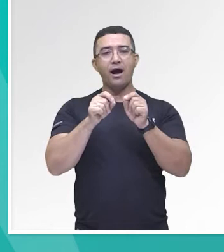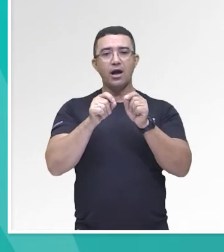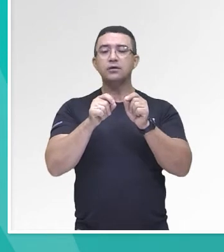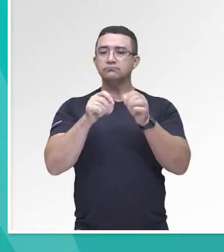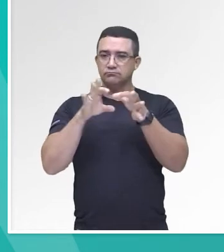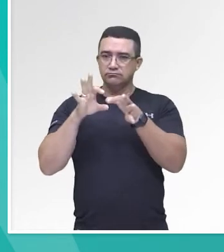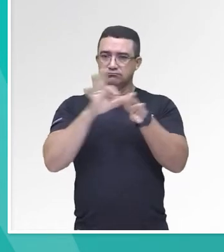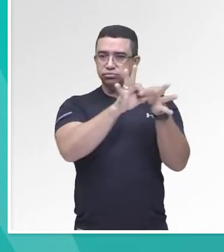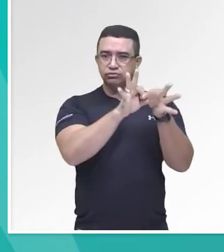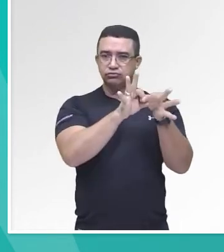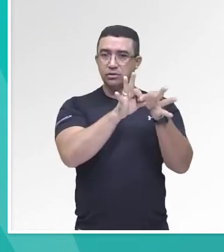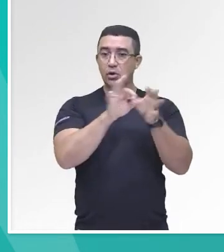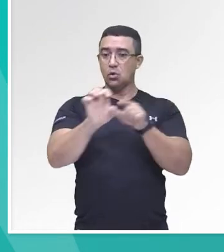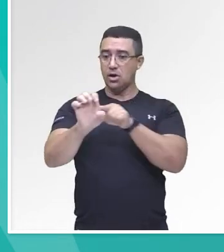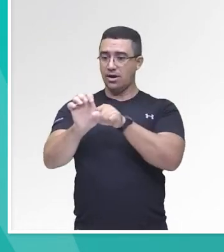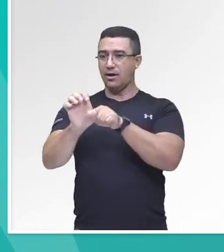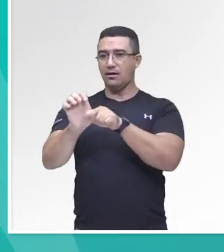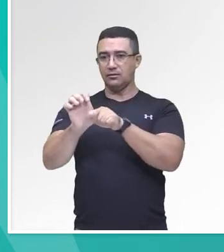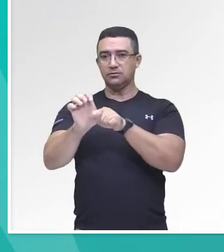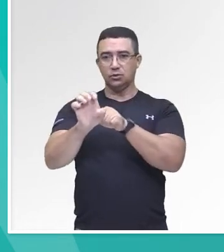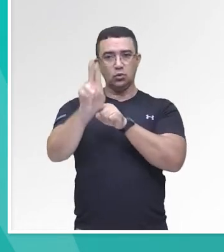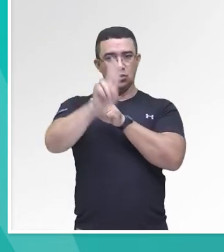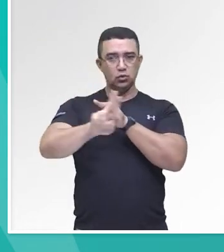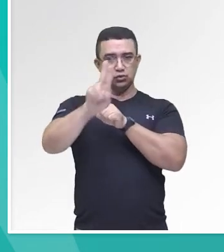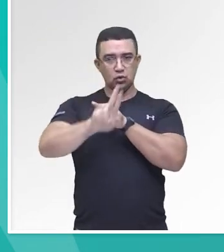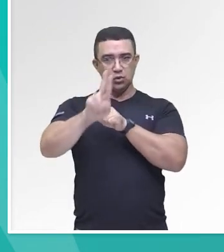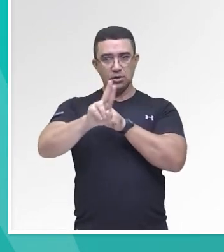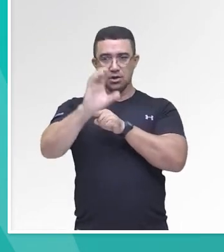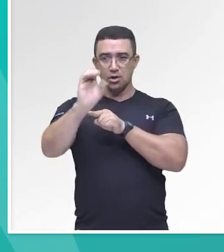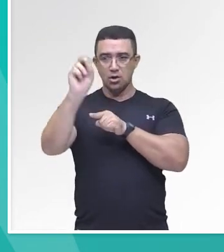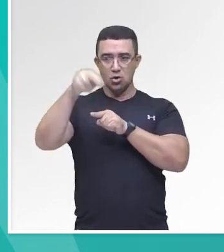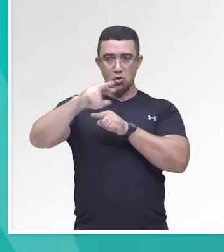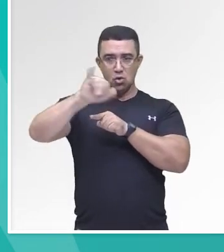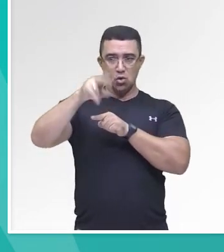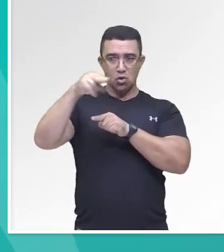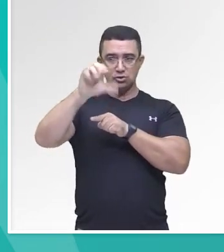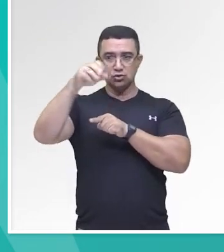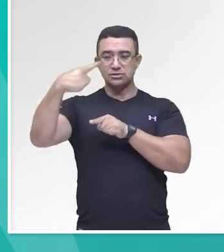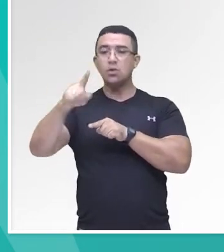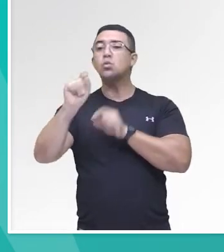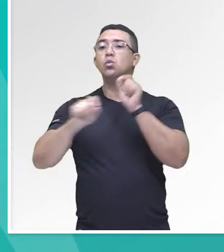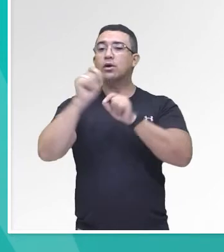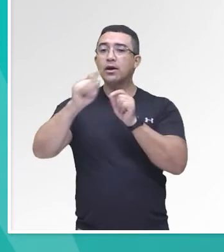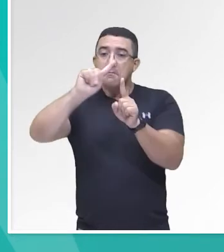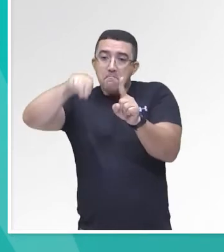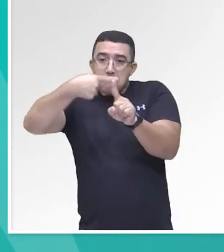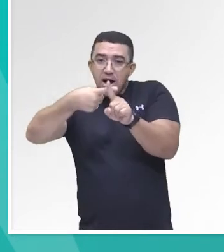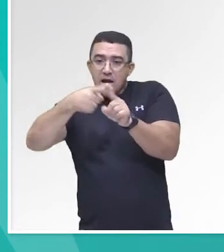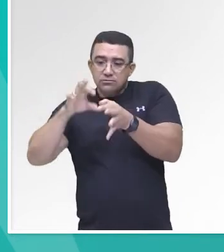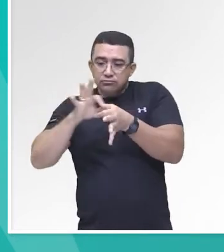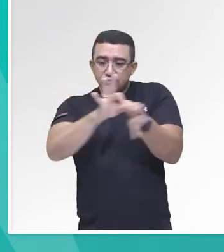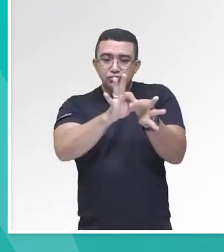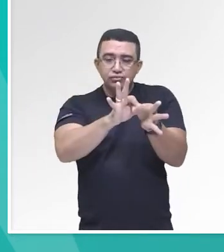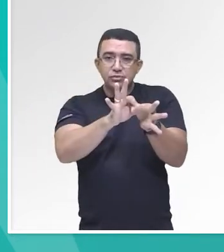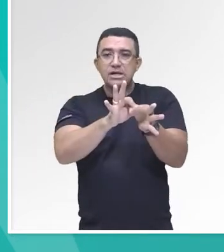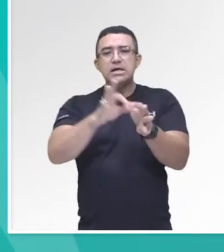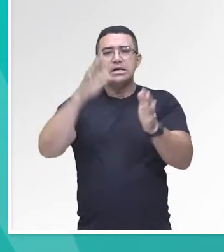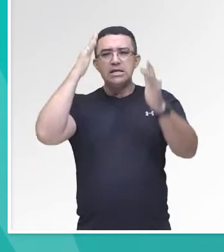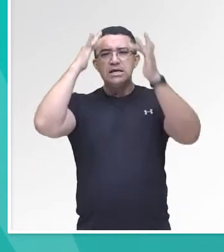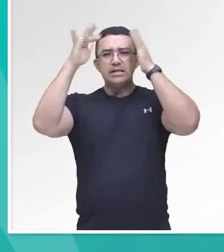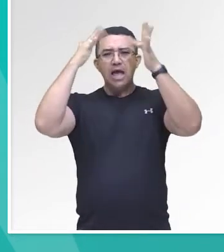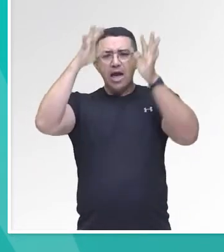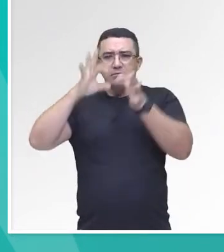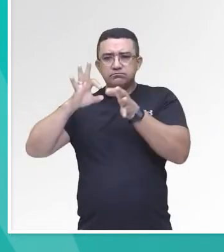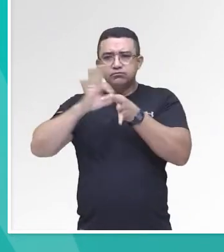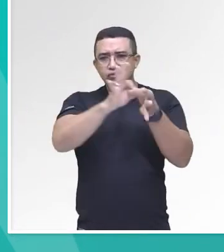"e", que é uma conjunção aditiva. Lembra? A gente utiliza essa conjunção para juntar ideias, para juntar uma ideia com a